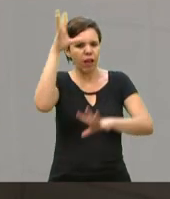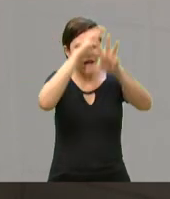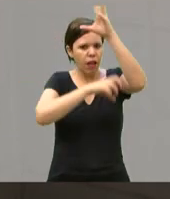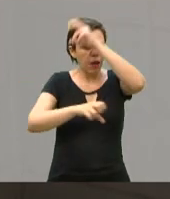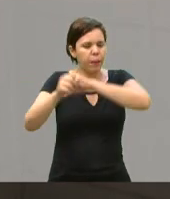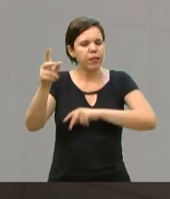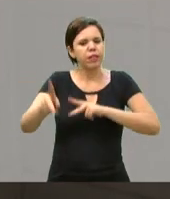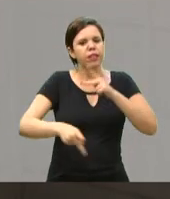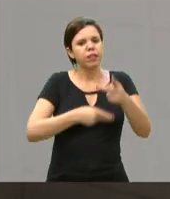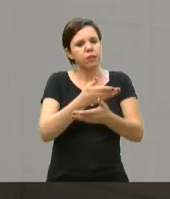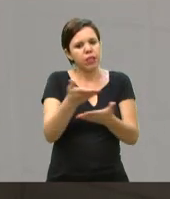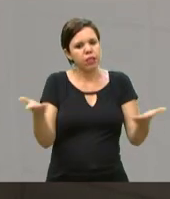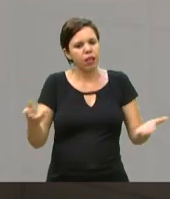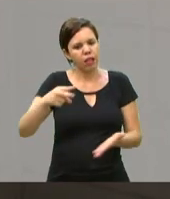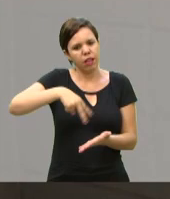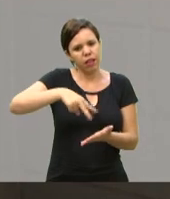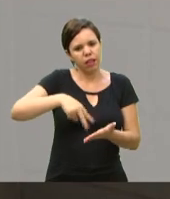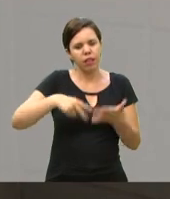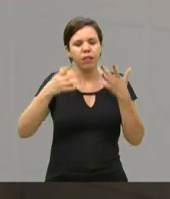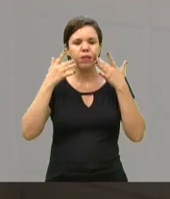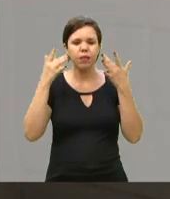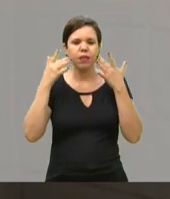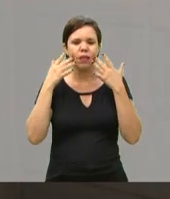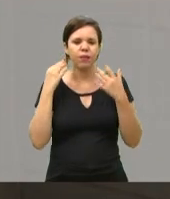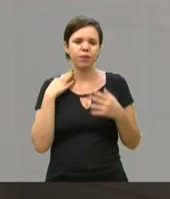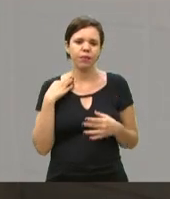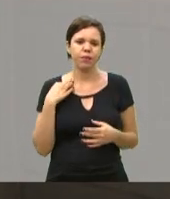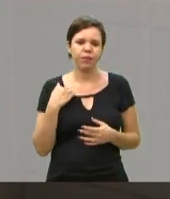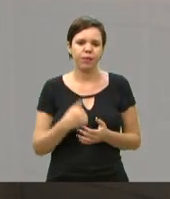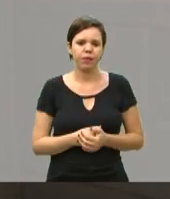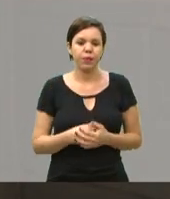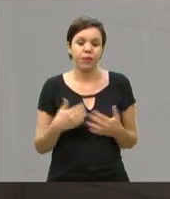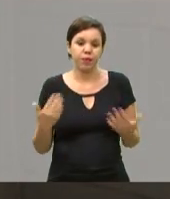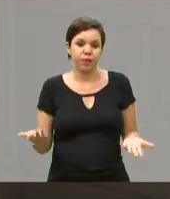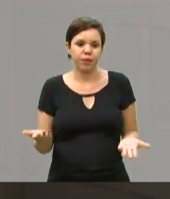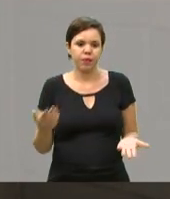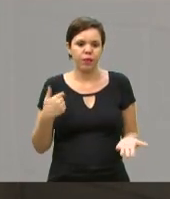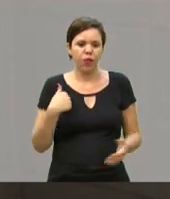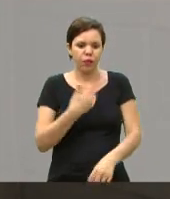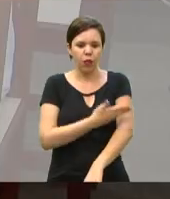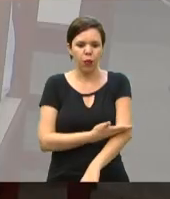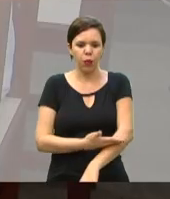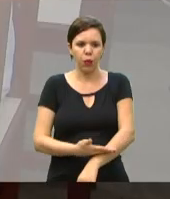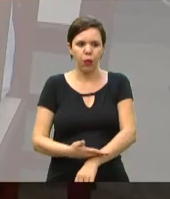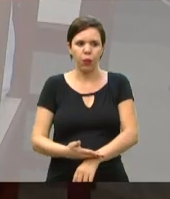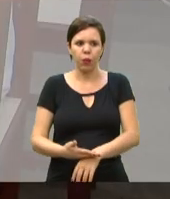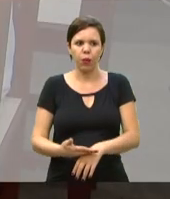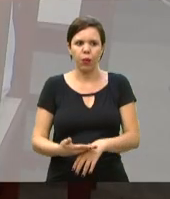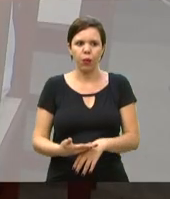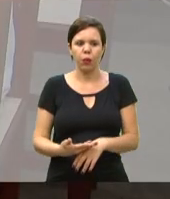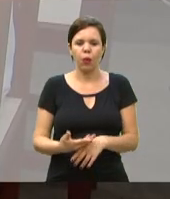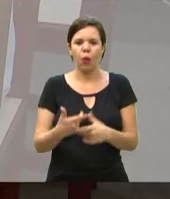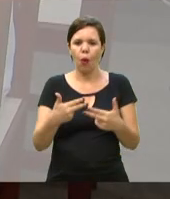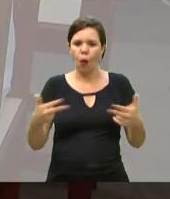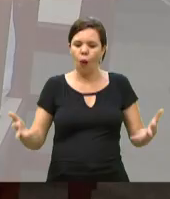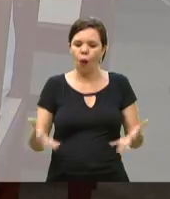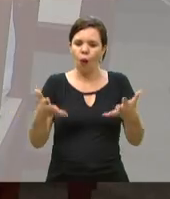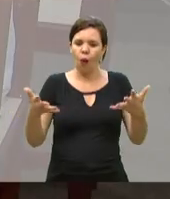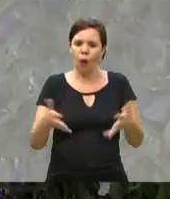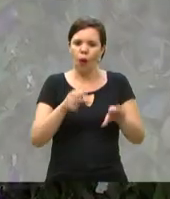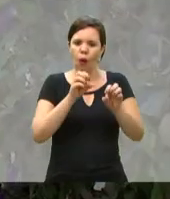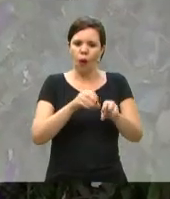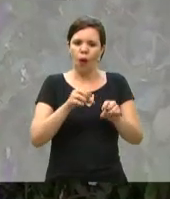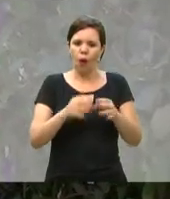as pessoas em dança, teatro. Então, foi me acostumando. Outras sementes brotam